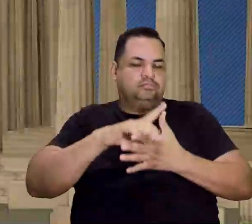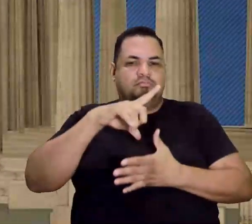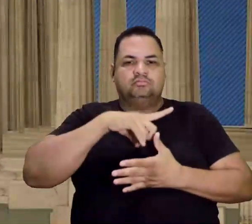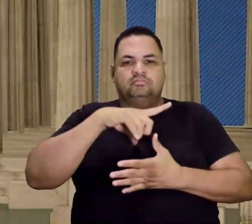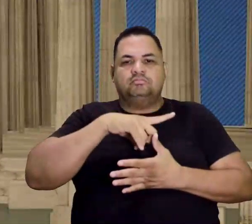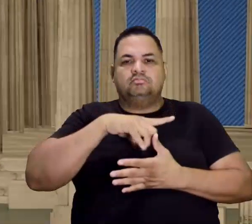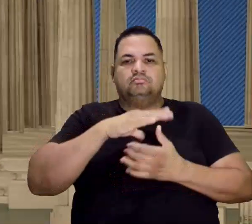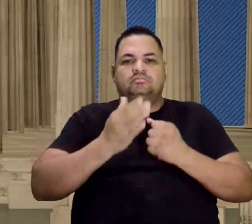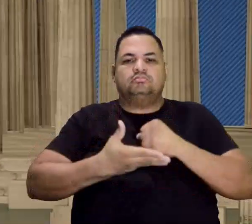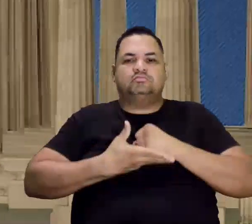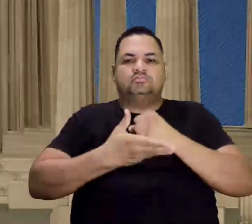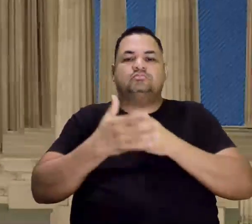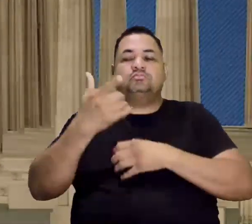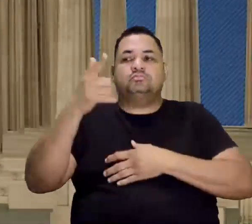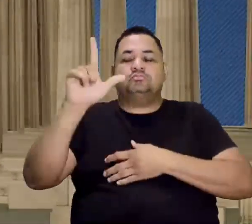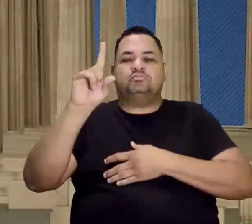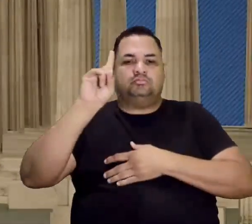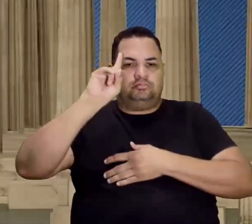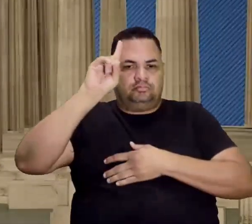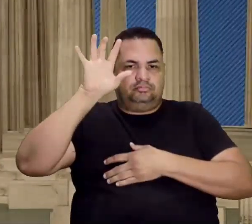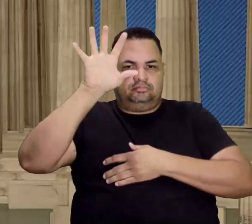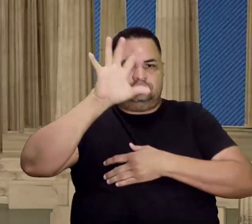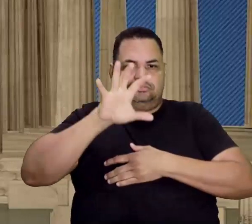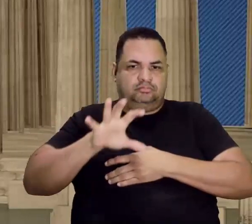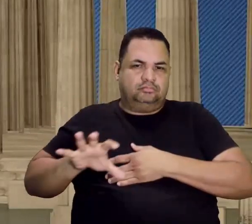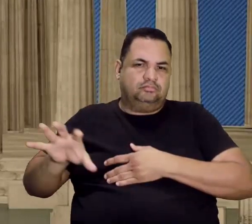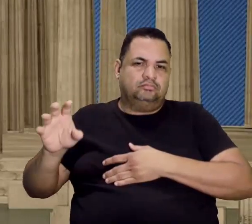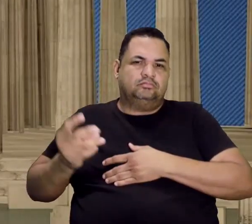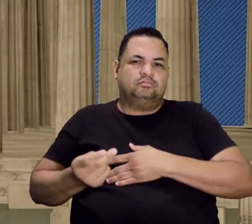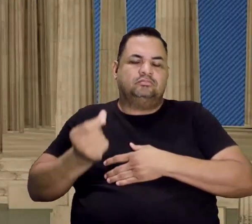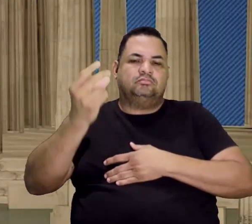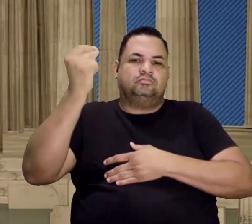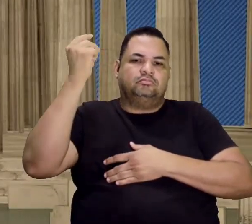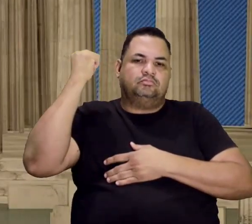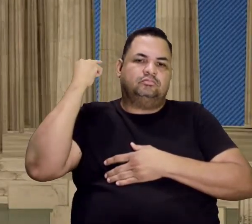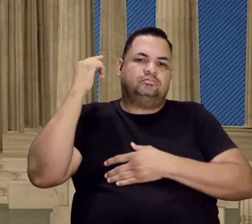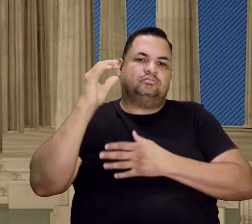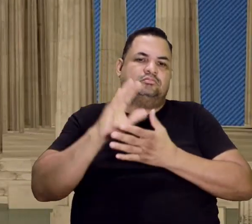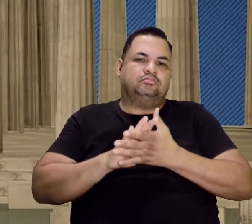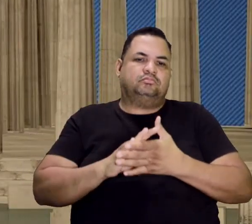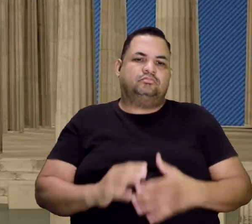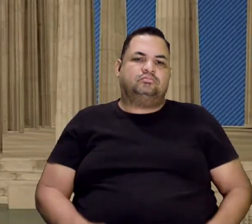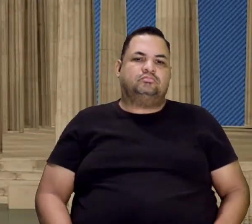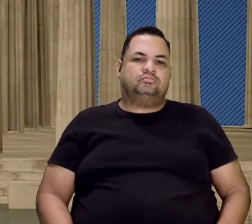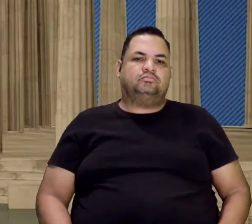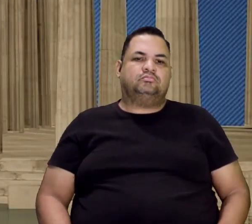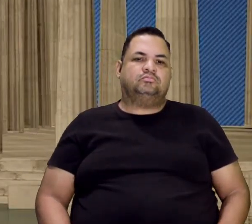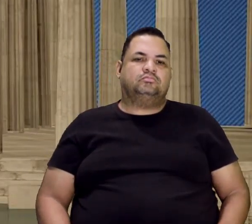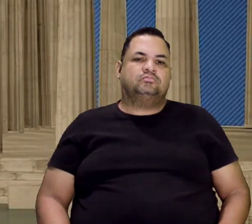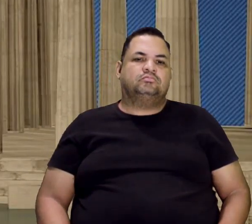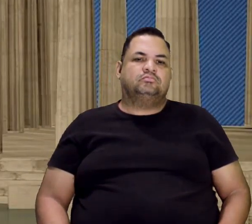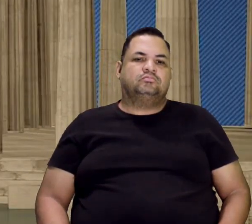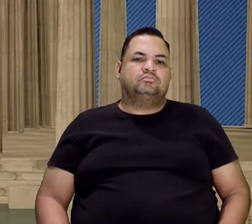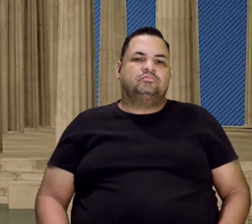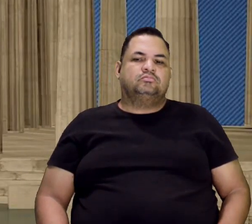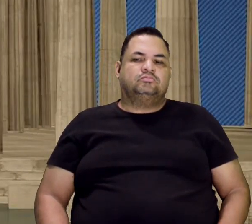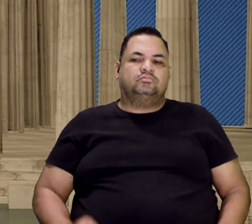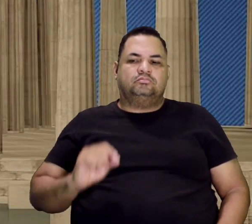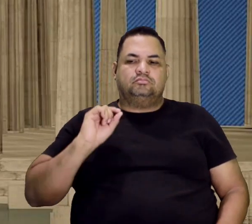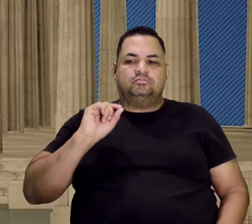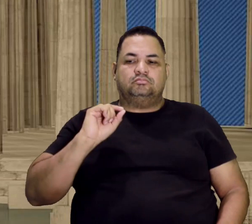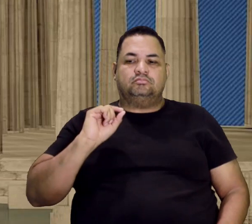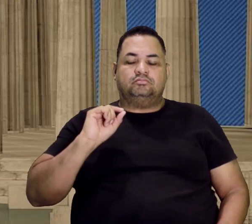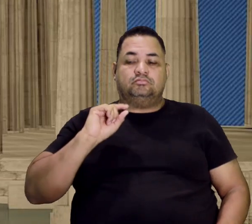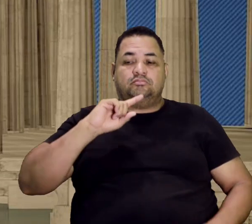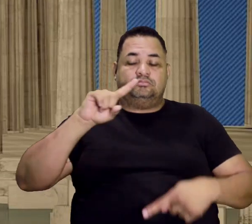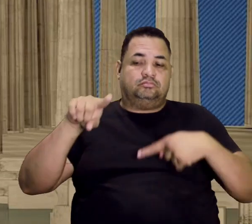tiveram, baseado em outra ideia também da região, bem antiga, um tempo mais atrás, o que eles